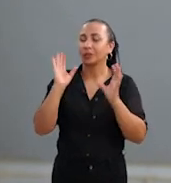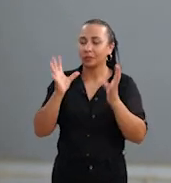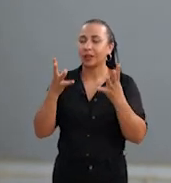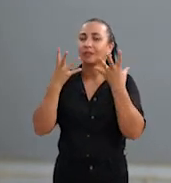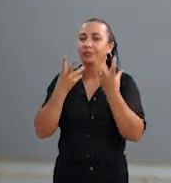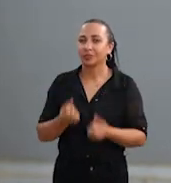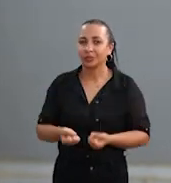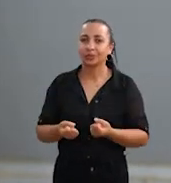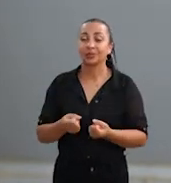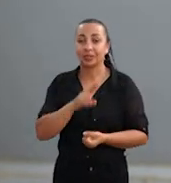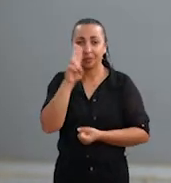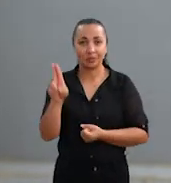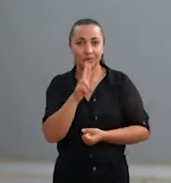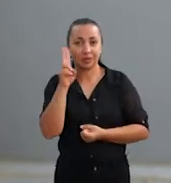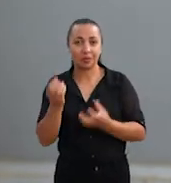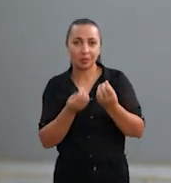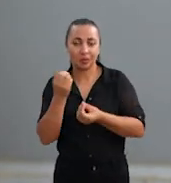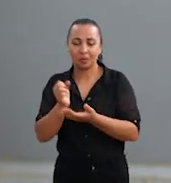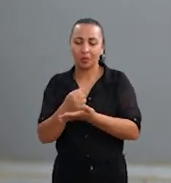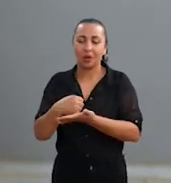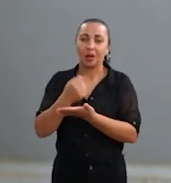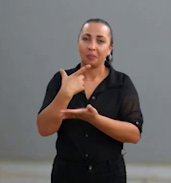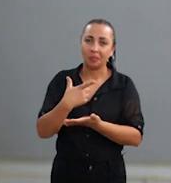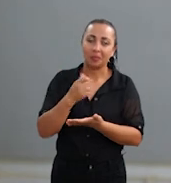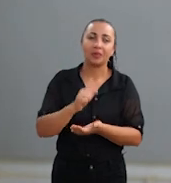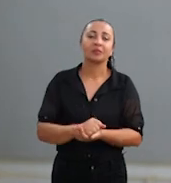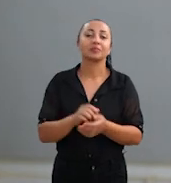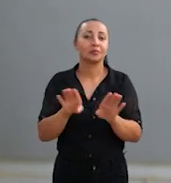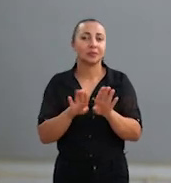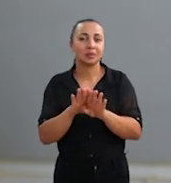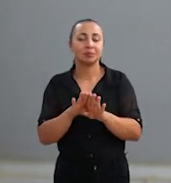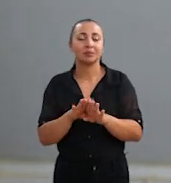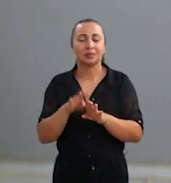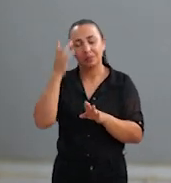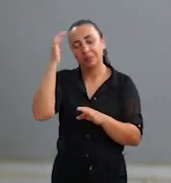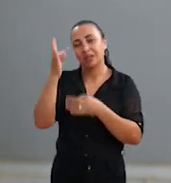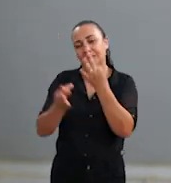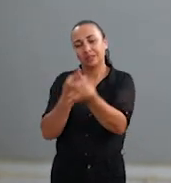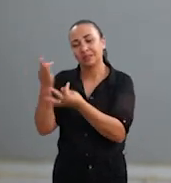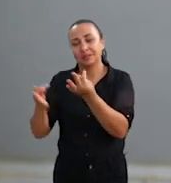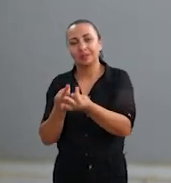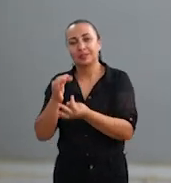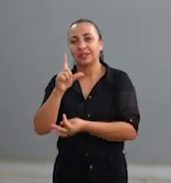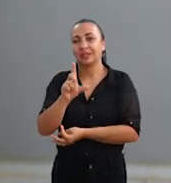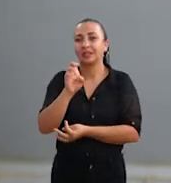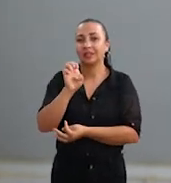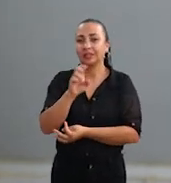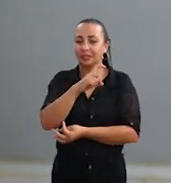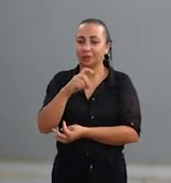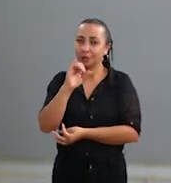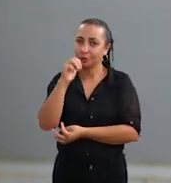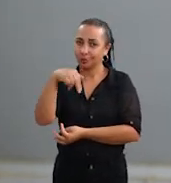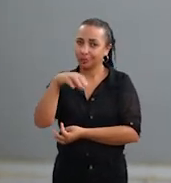ter aprovado lá e eles estão usando como droga, né, alternativa no tratamento da